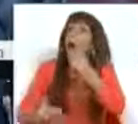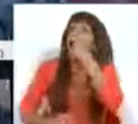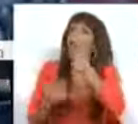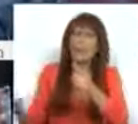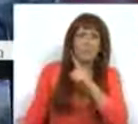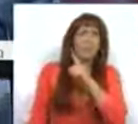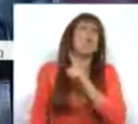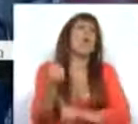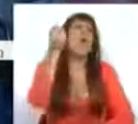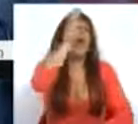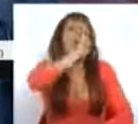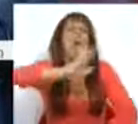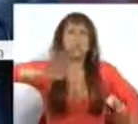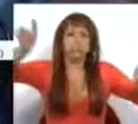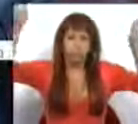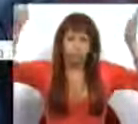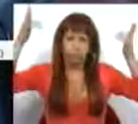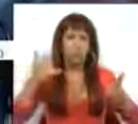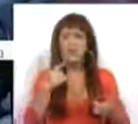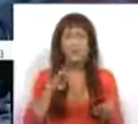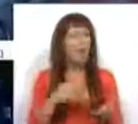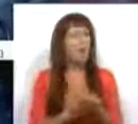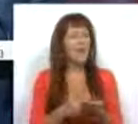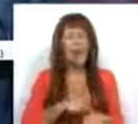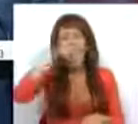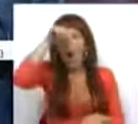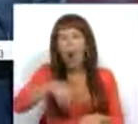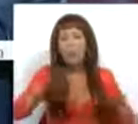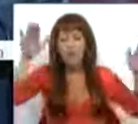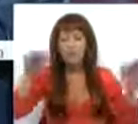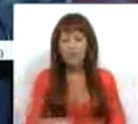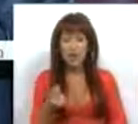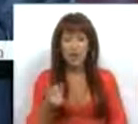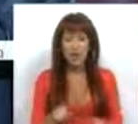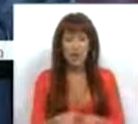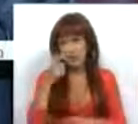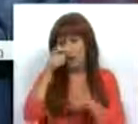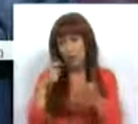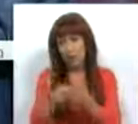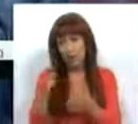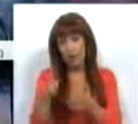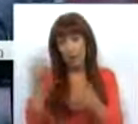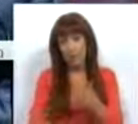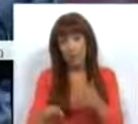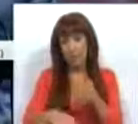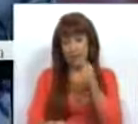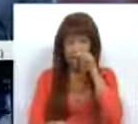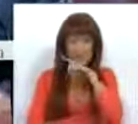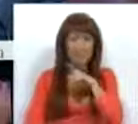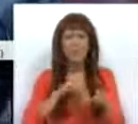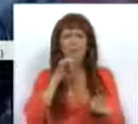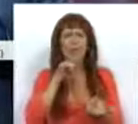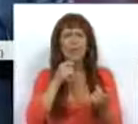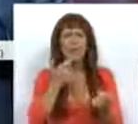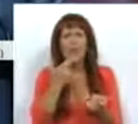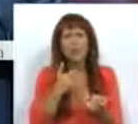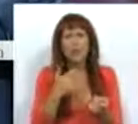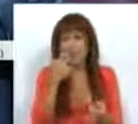alguém conseguiu implementar, não podem traduzir-se de imediato em reduções de preços ao consumidor, encontram resposta